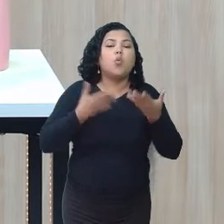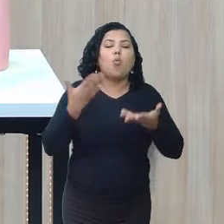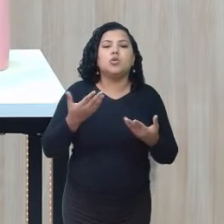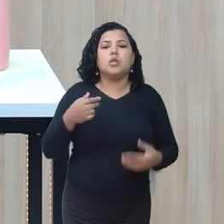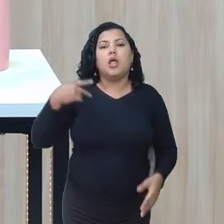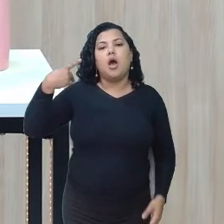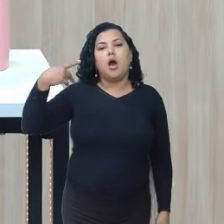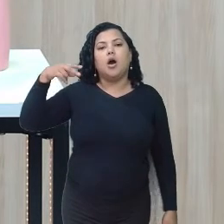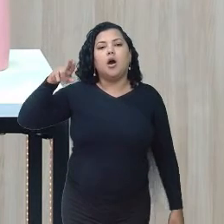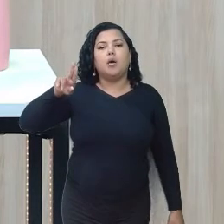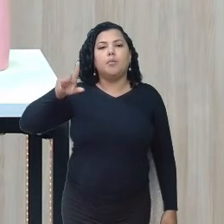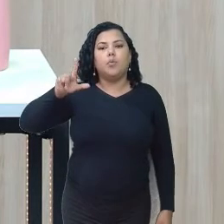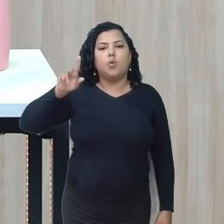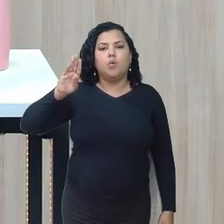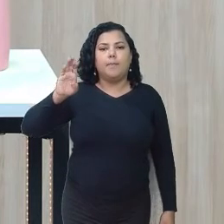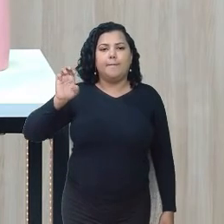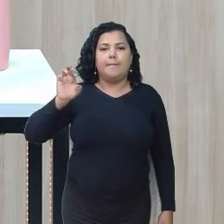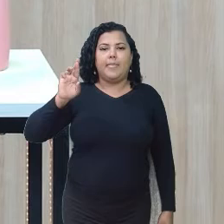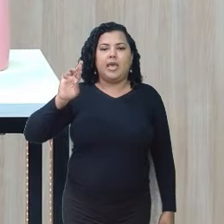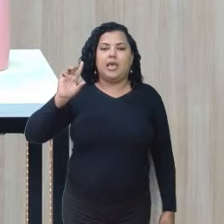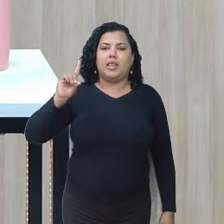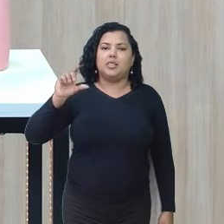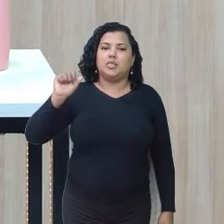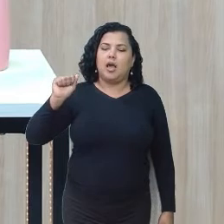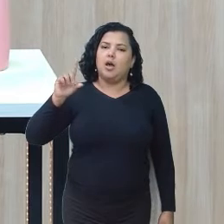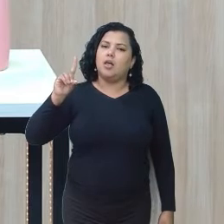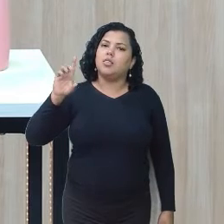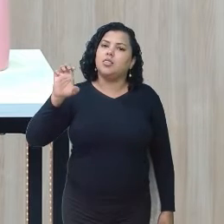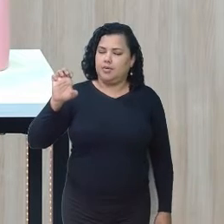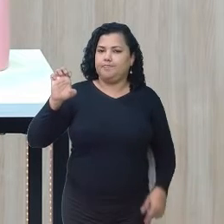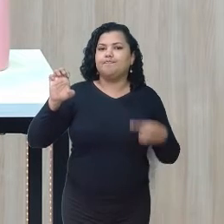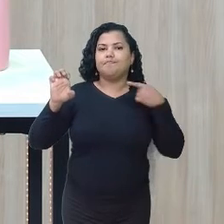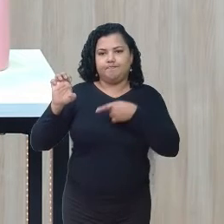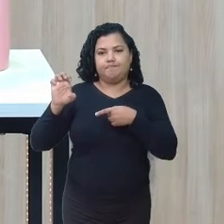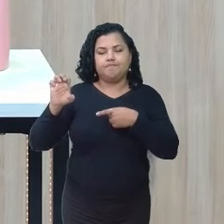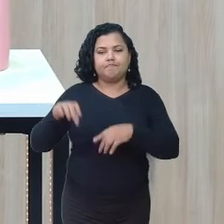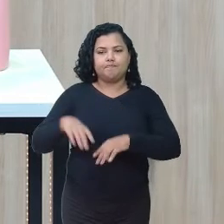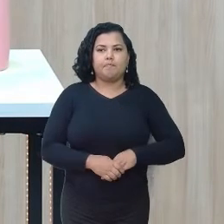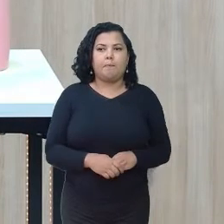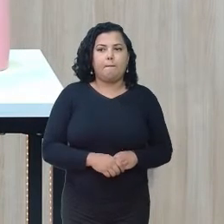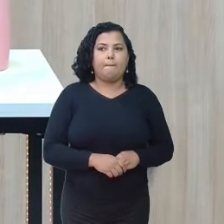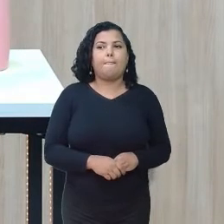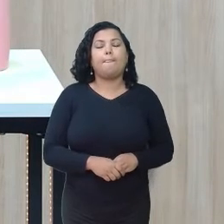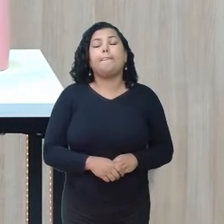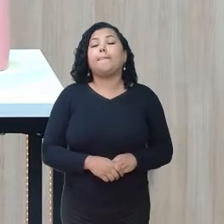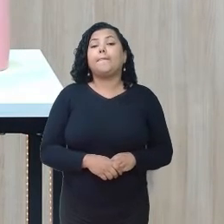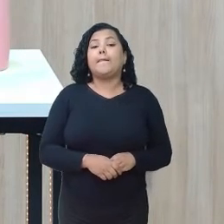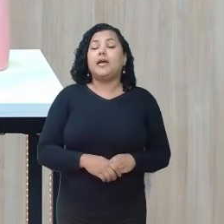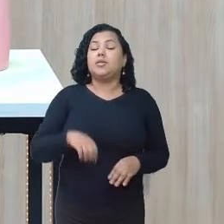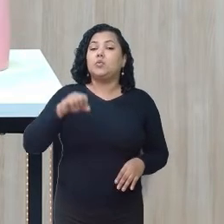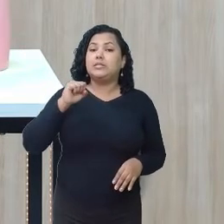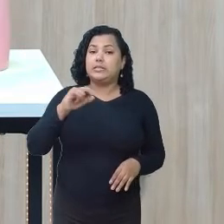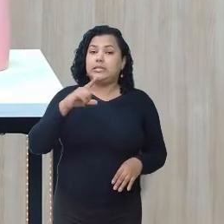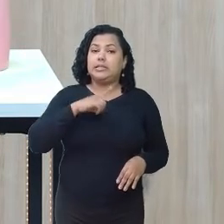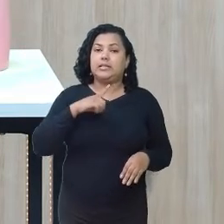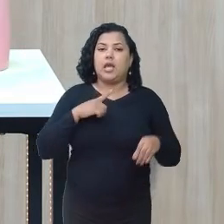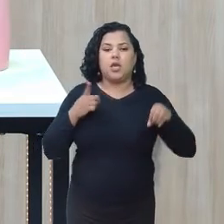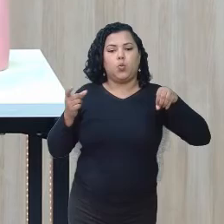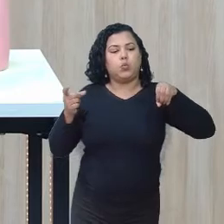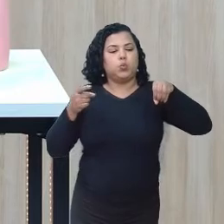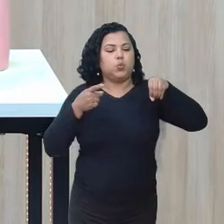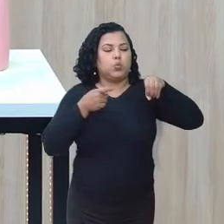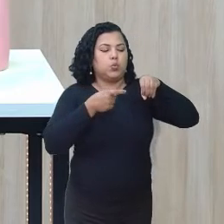o menino e a menina. Então, a mulher já começa a produzir. Agora, quando ocorre a fecundação, já começa a